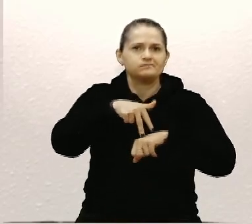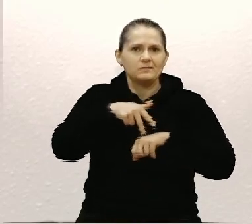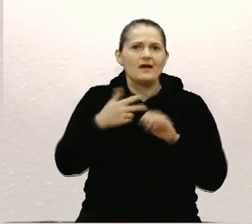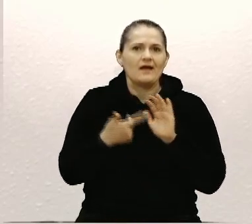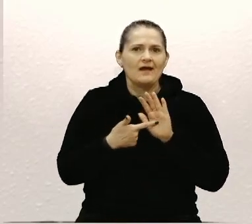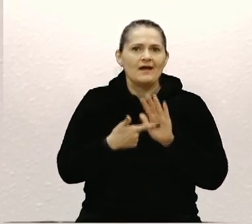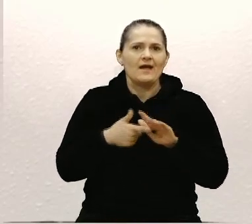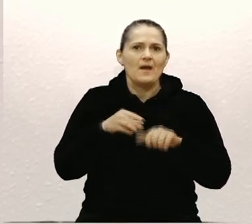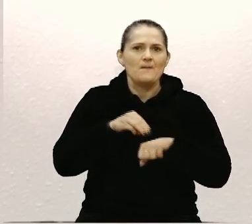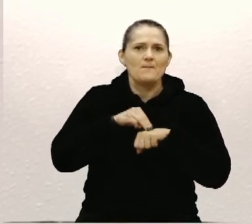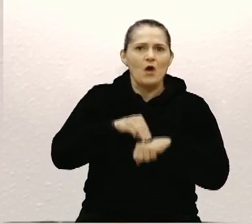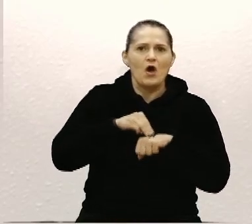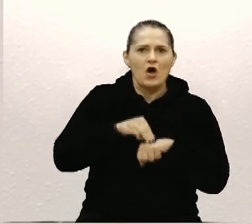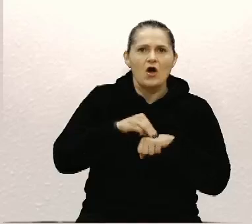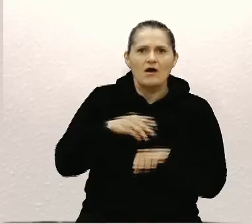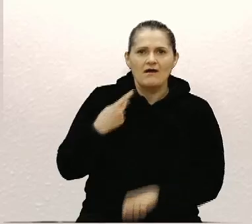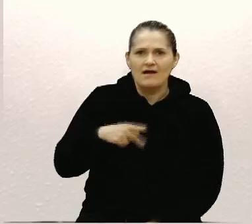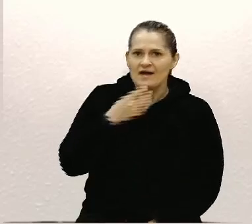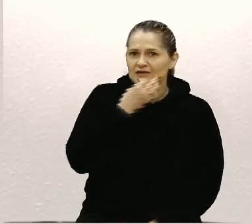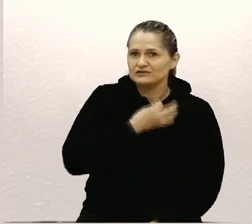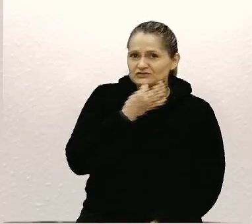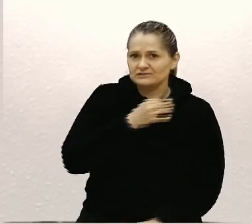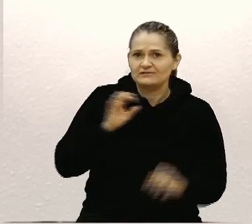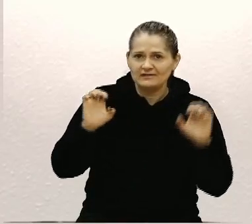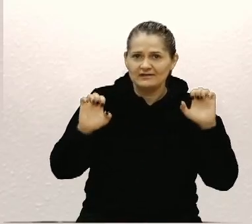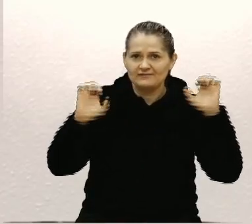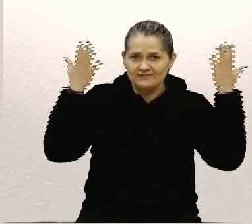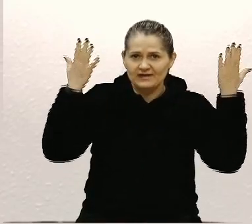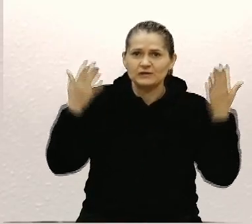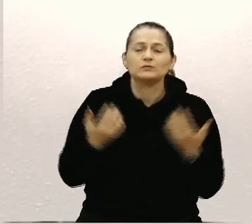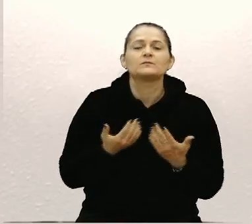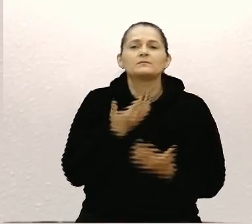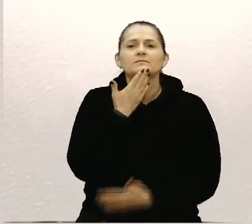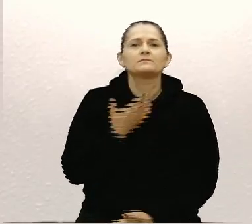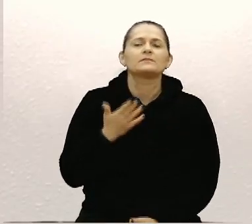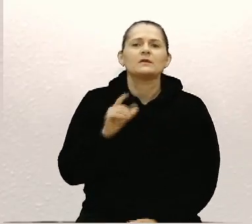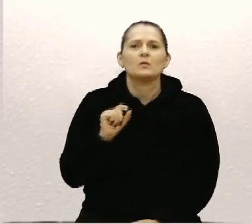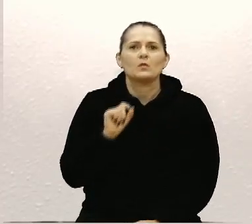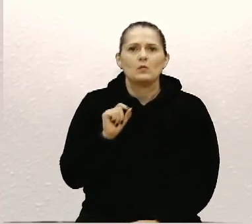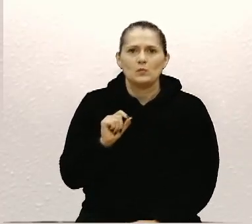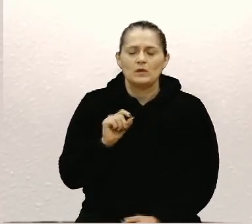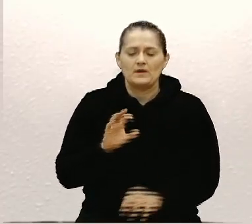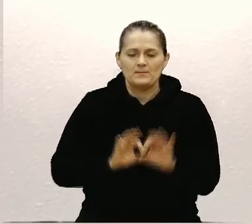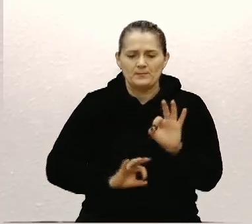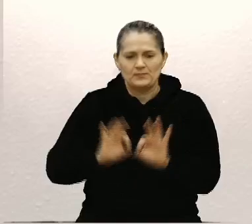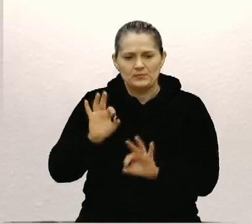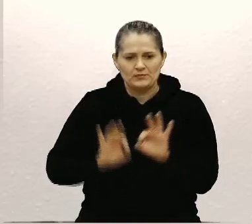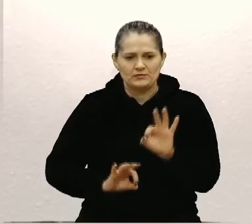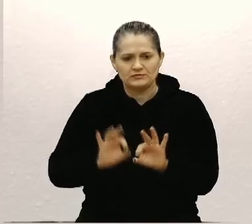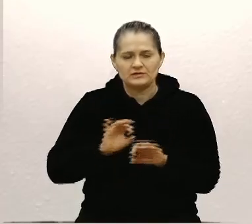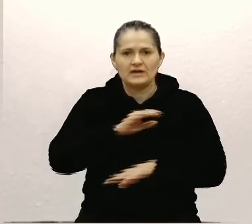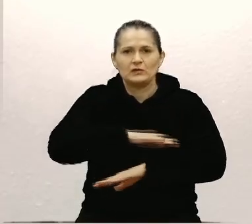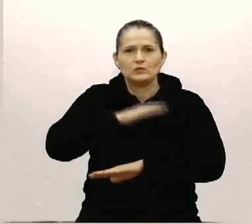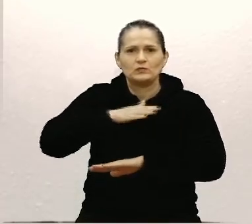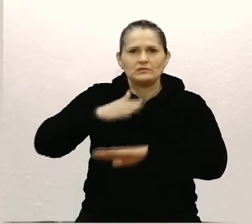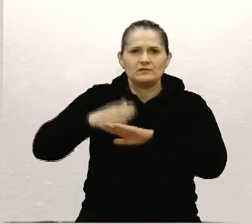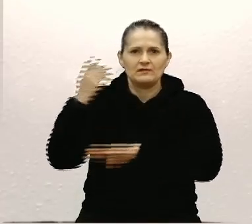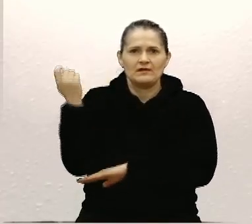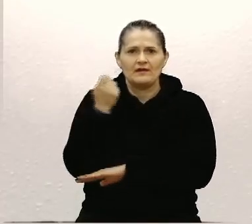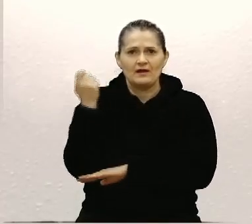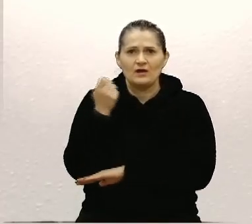de eventos do município de Caxias do Sul. Na exposição de motivos, o projeto, o autor relata que a Serra Gaúcha destaca-se como um